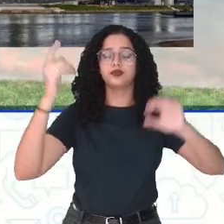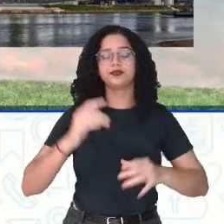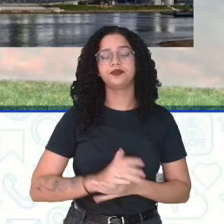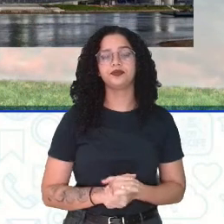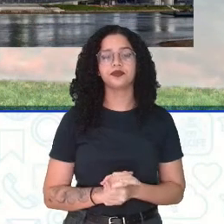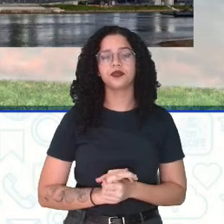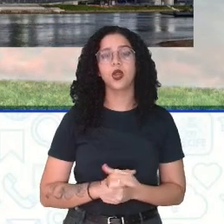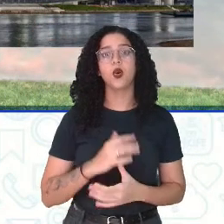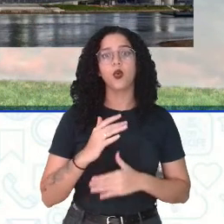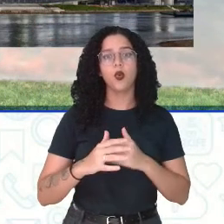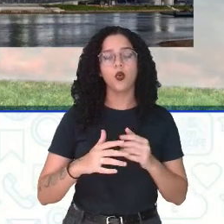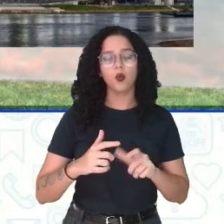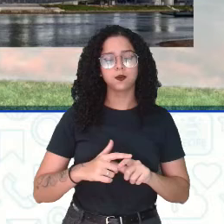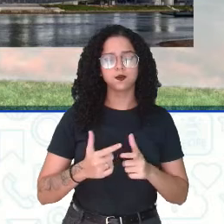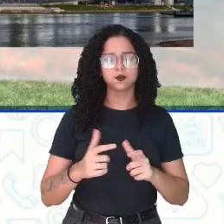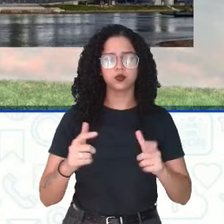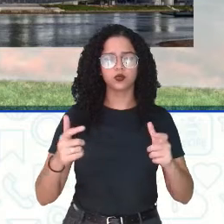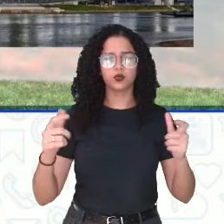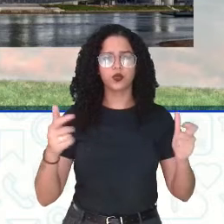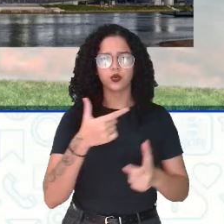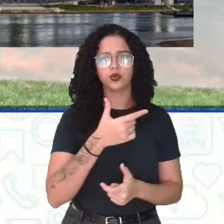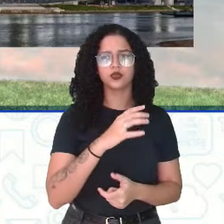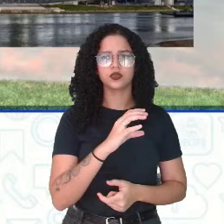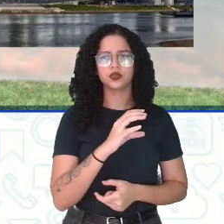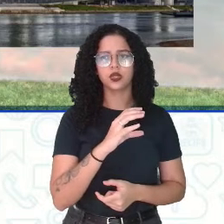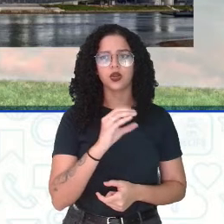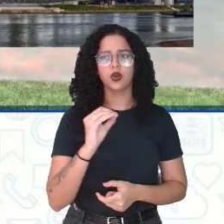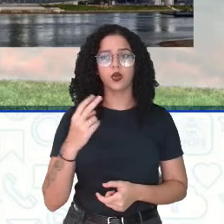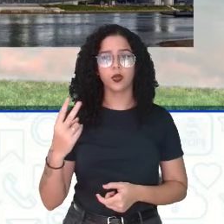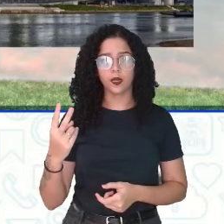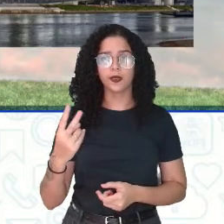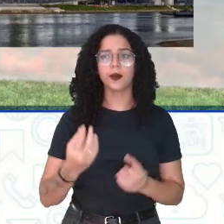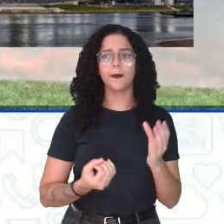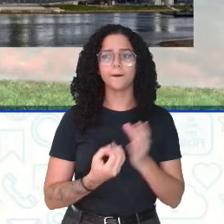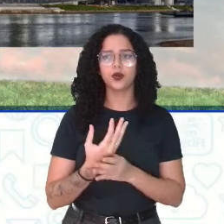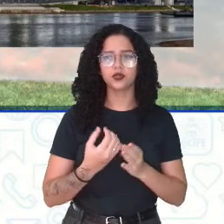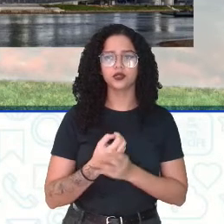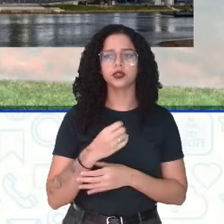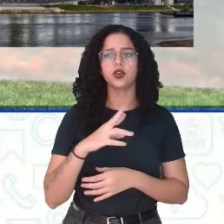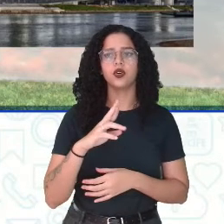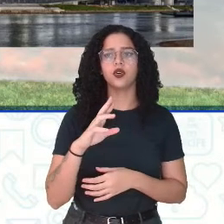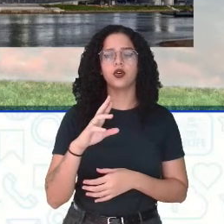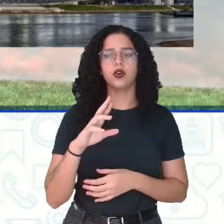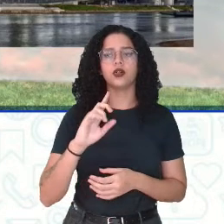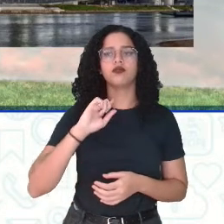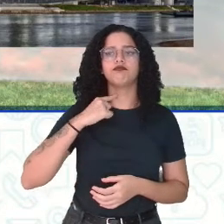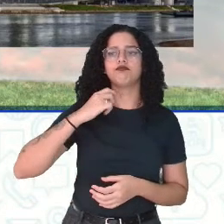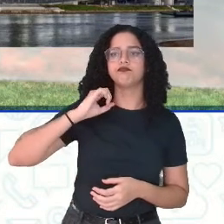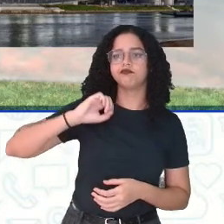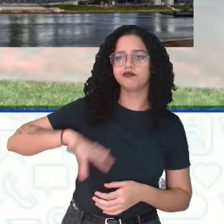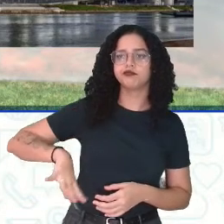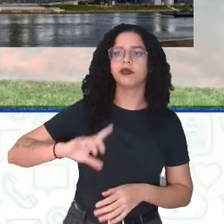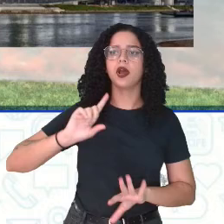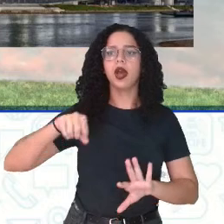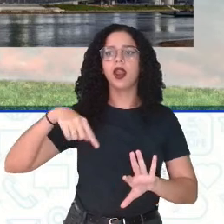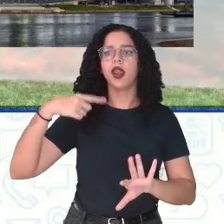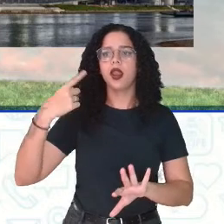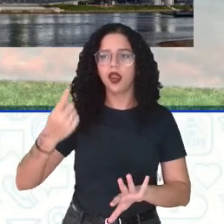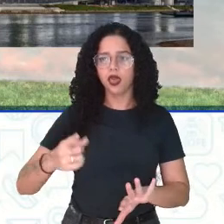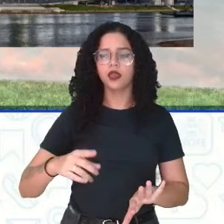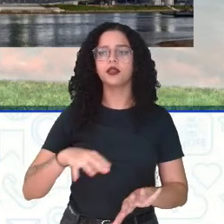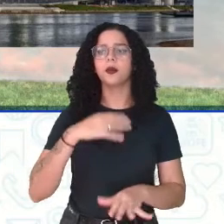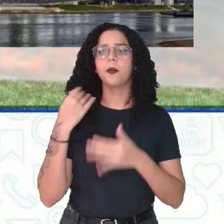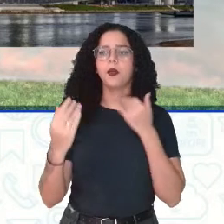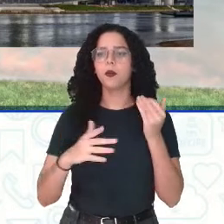da emissão de dióxido de carbono, a produção de resíduos e rejeitos, além do